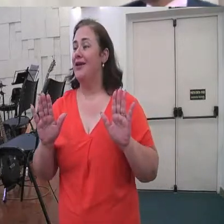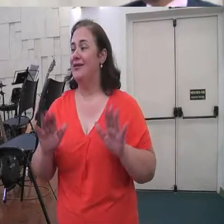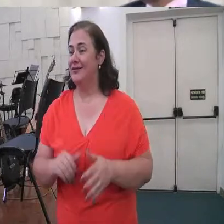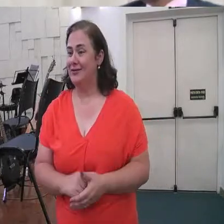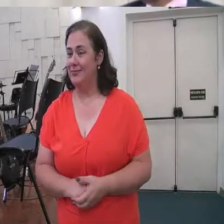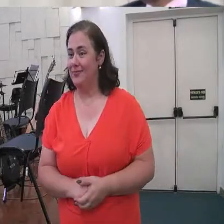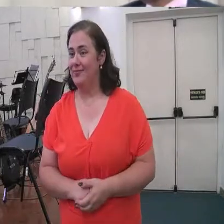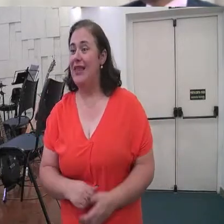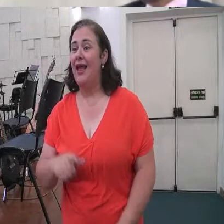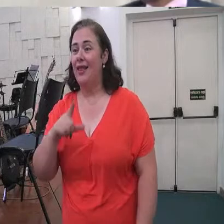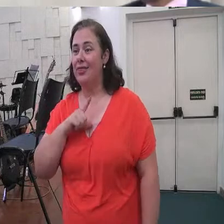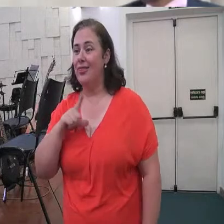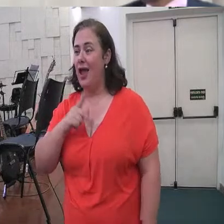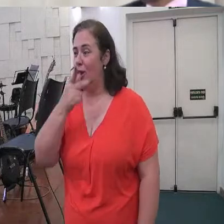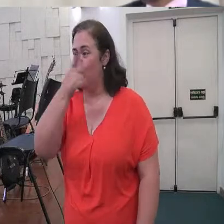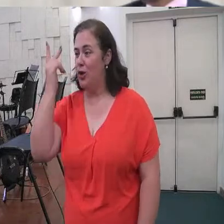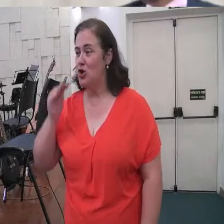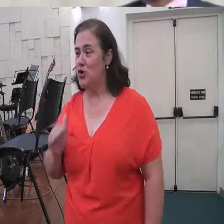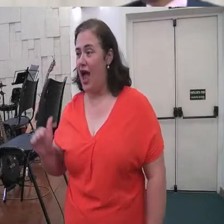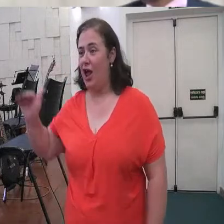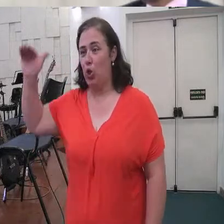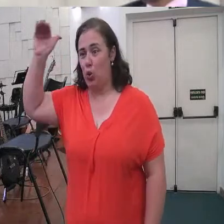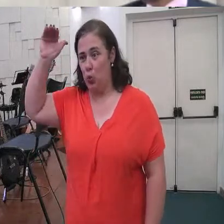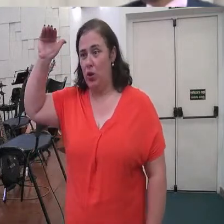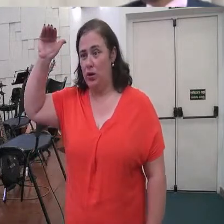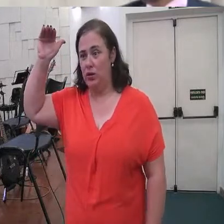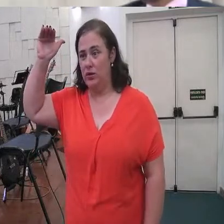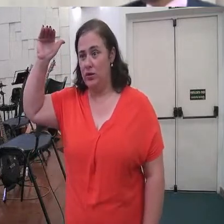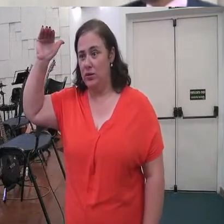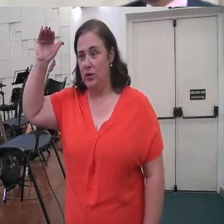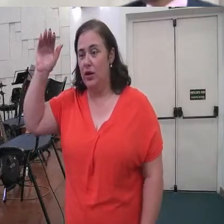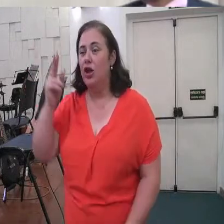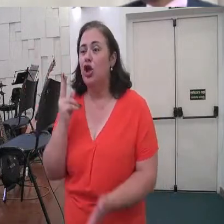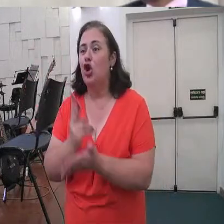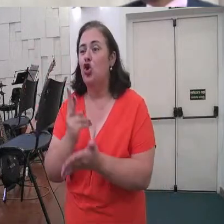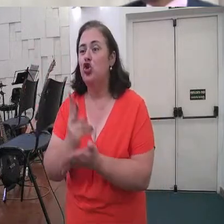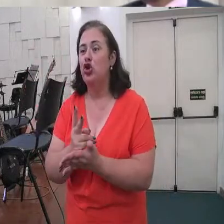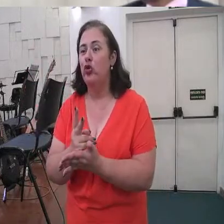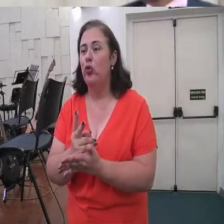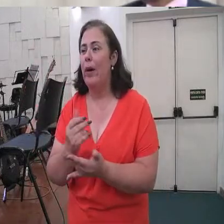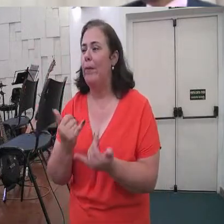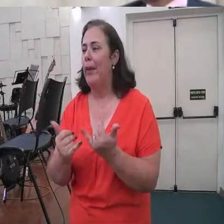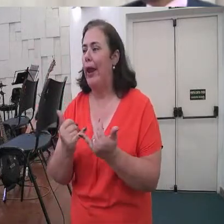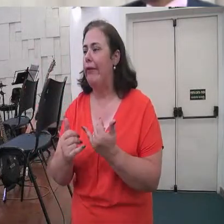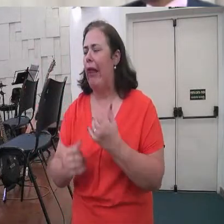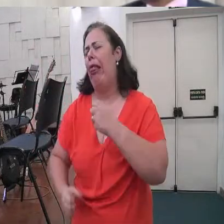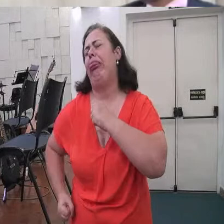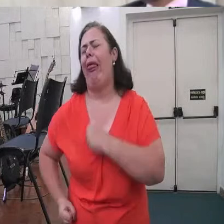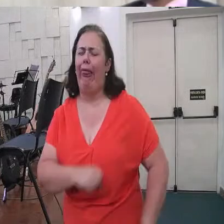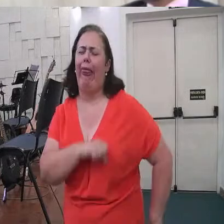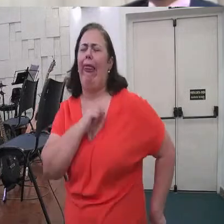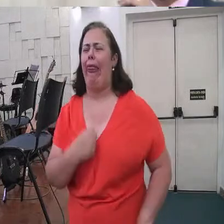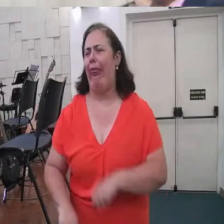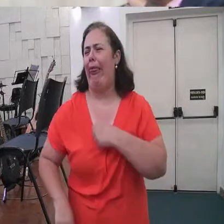Continuam até a velhice, pensando que eu quero é tudo.